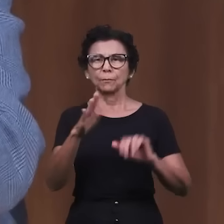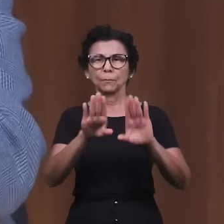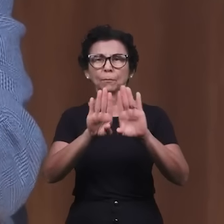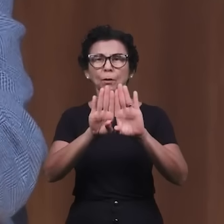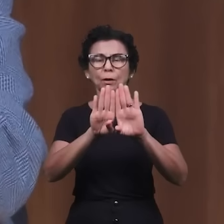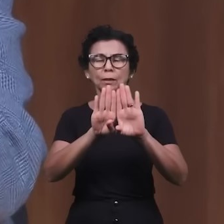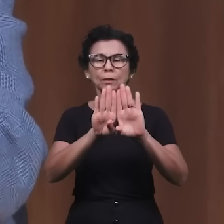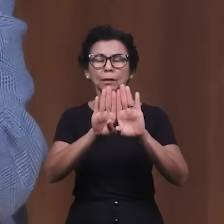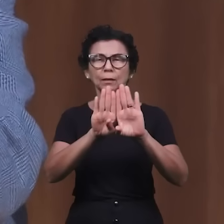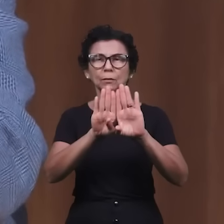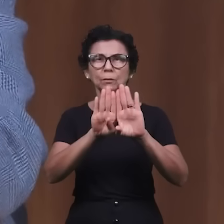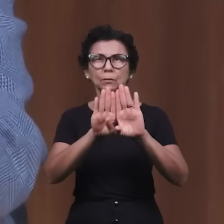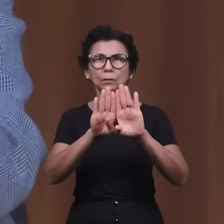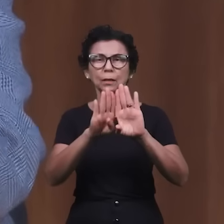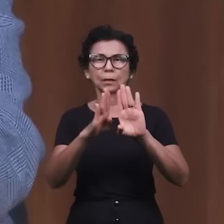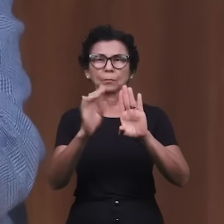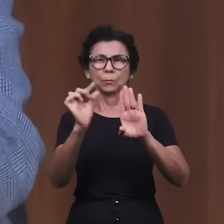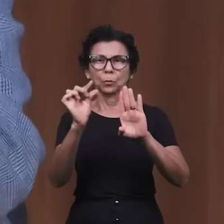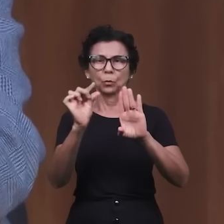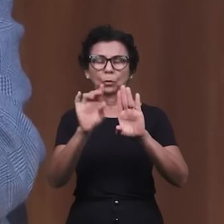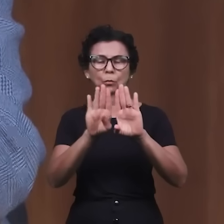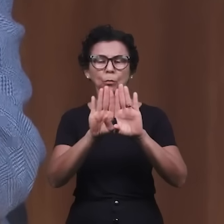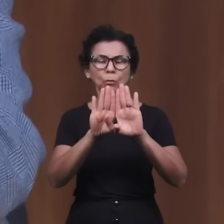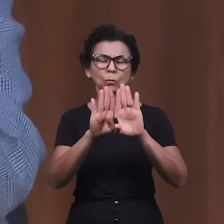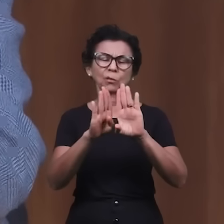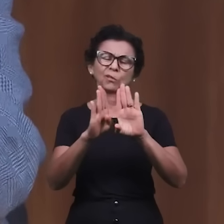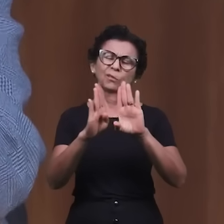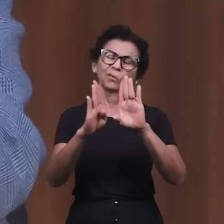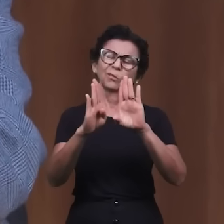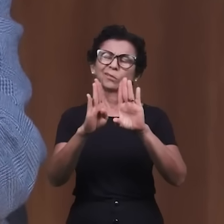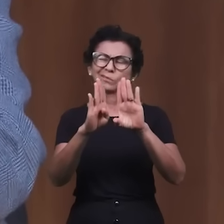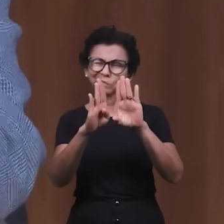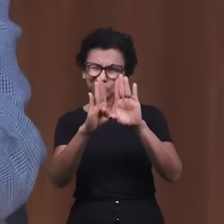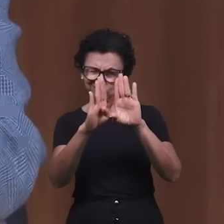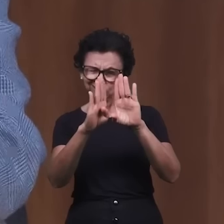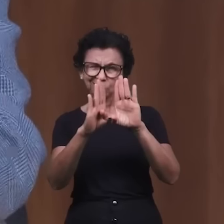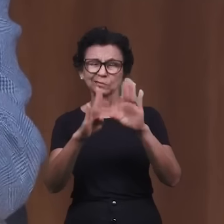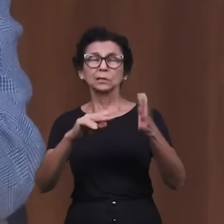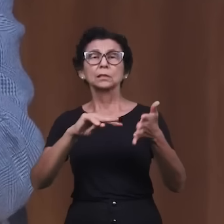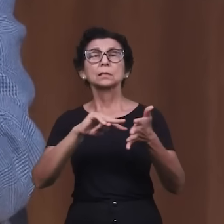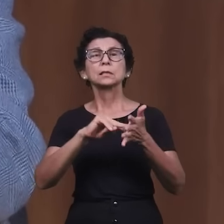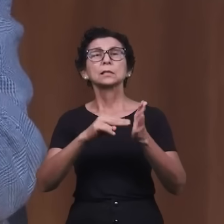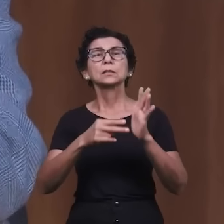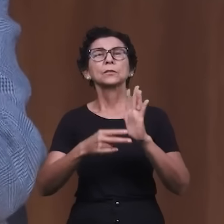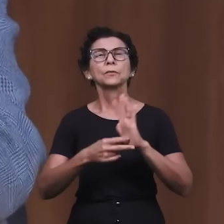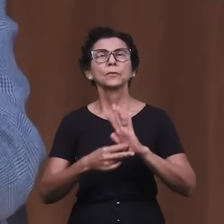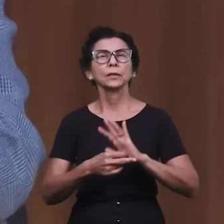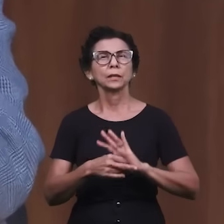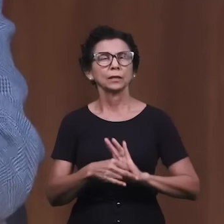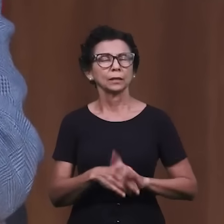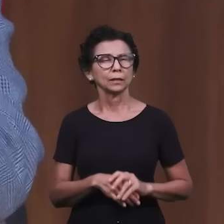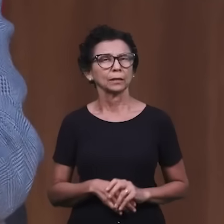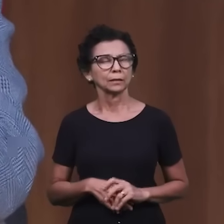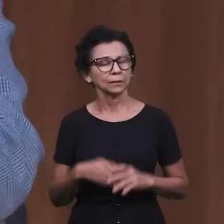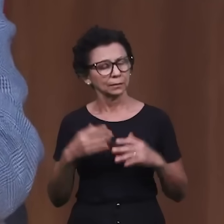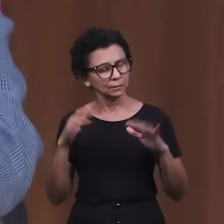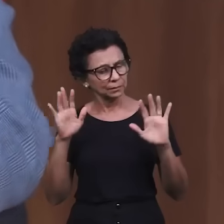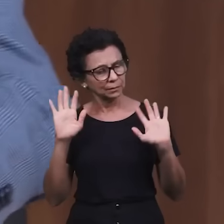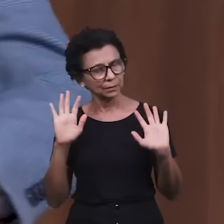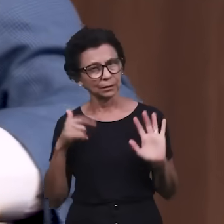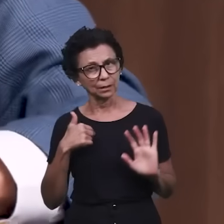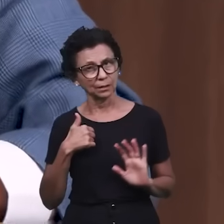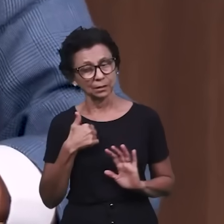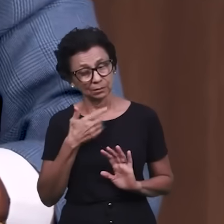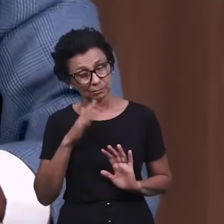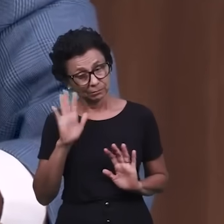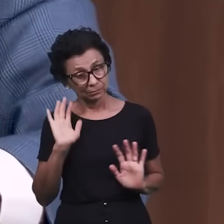frente está abrindo pouco. O que significa? Vamos lá, aí eu dou...